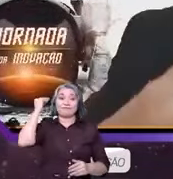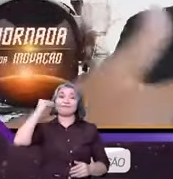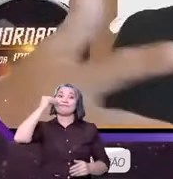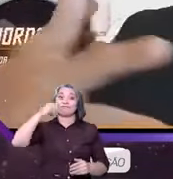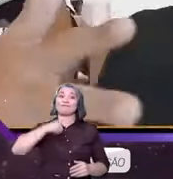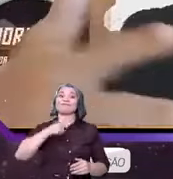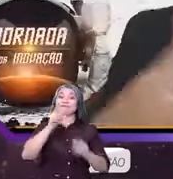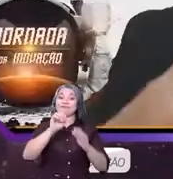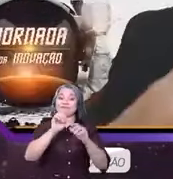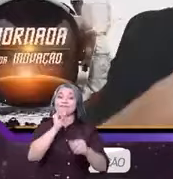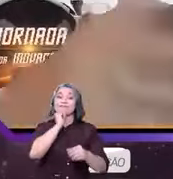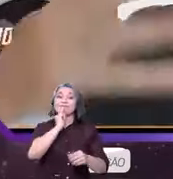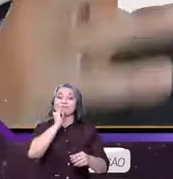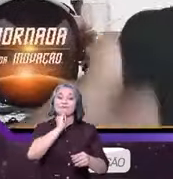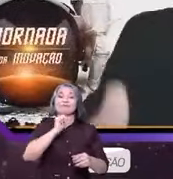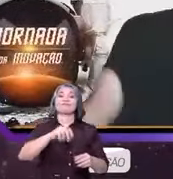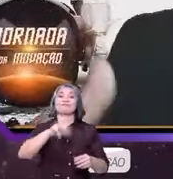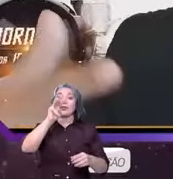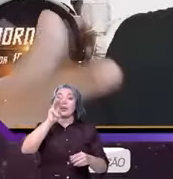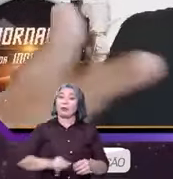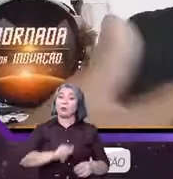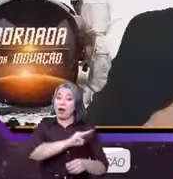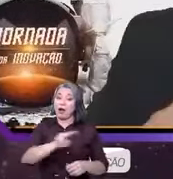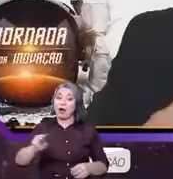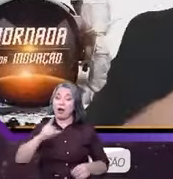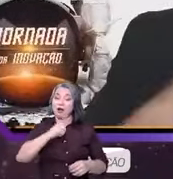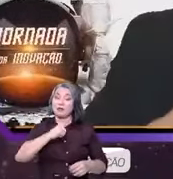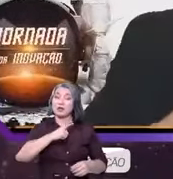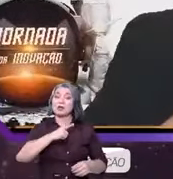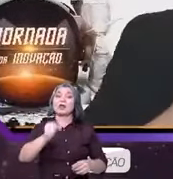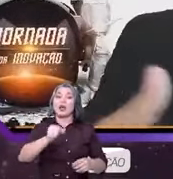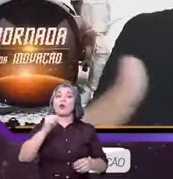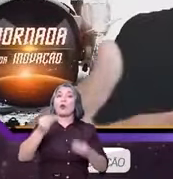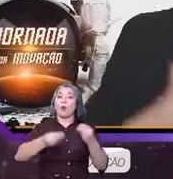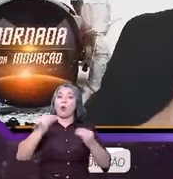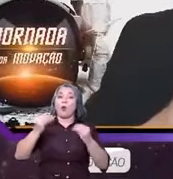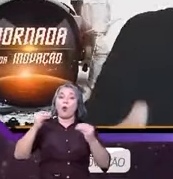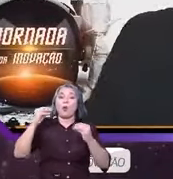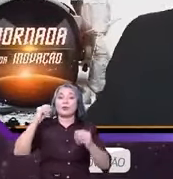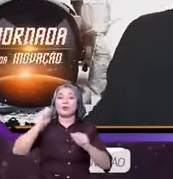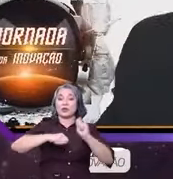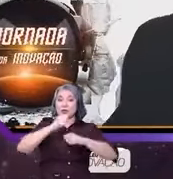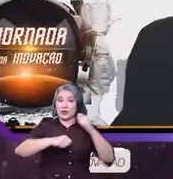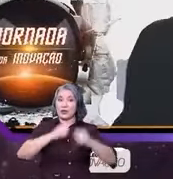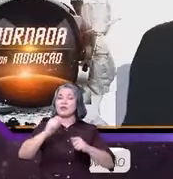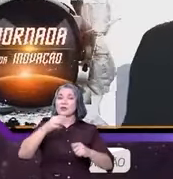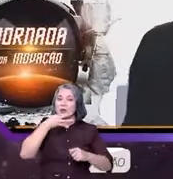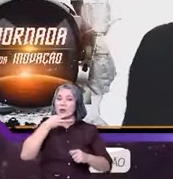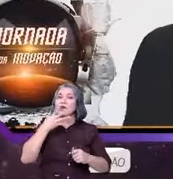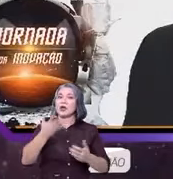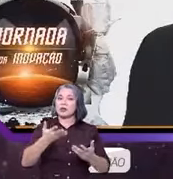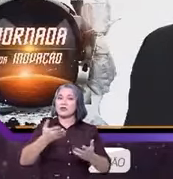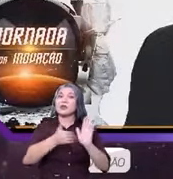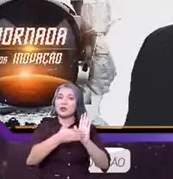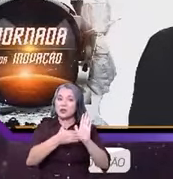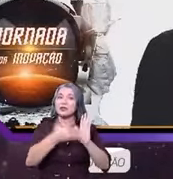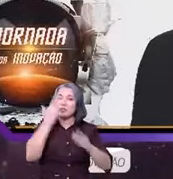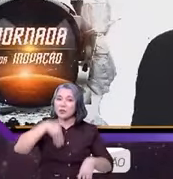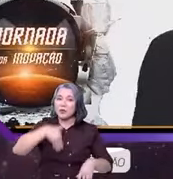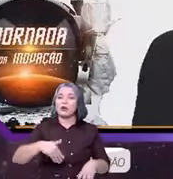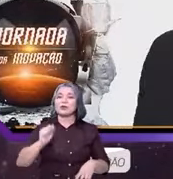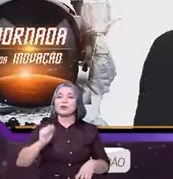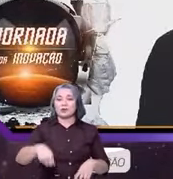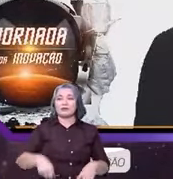modelo matricial em conjunto com o modelo hierarquizado funciona também na administração pública? O senhor teria essas evidências? Tem essas